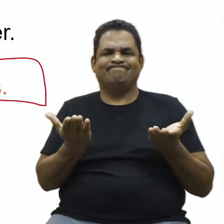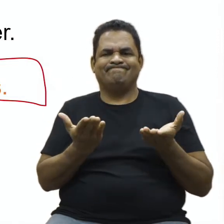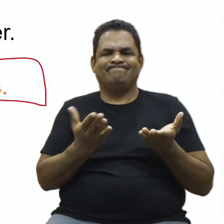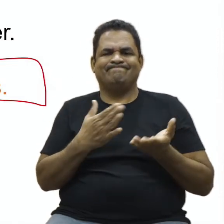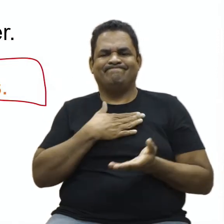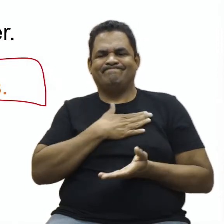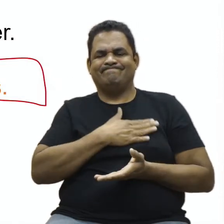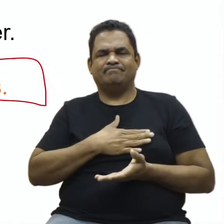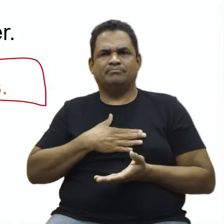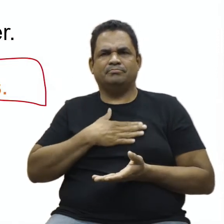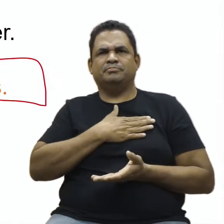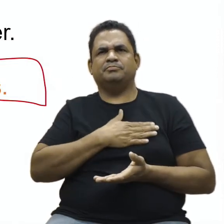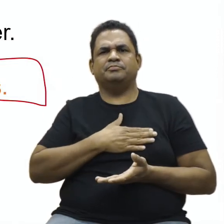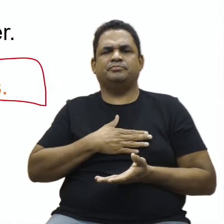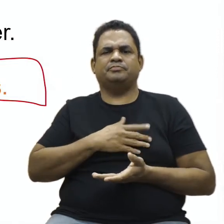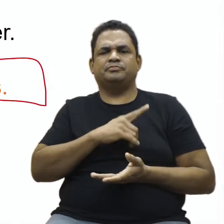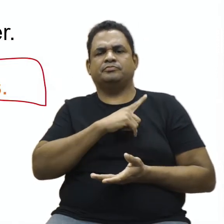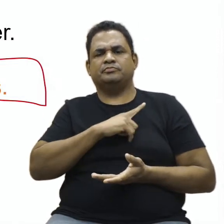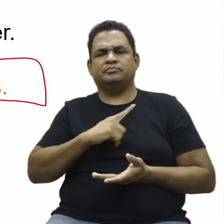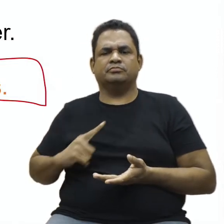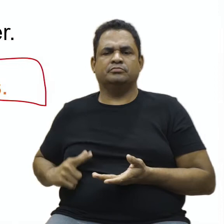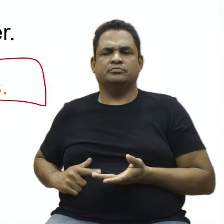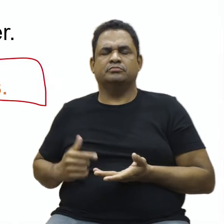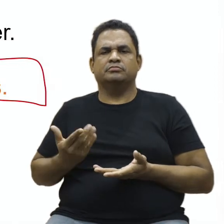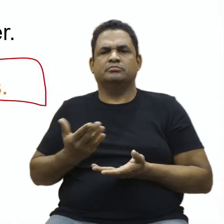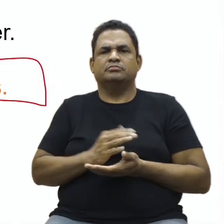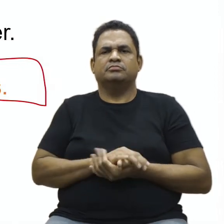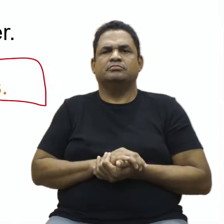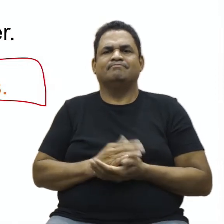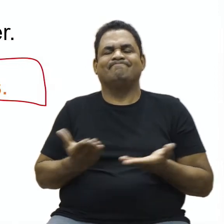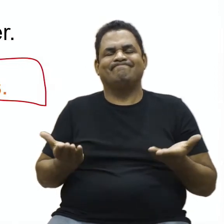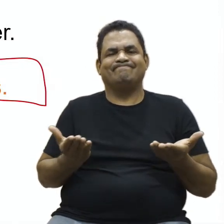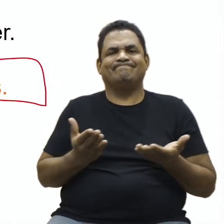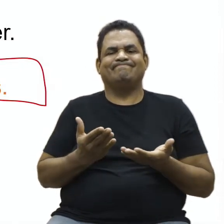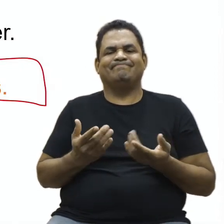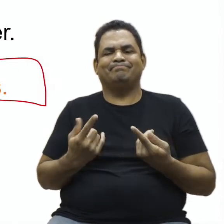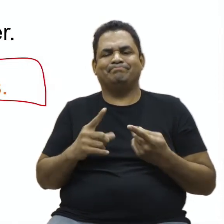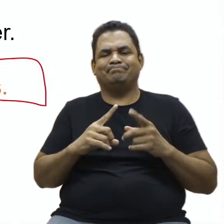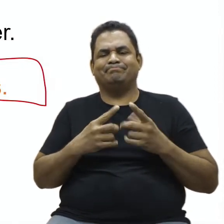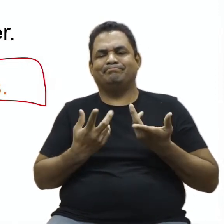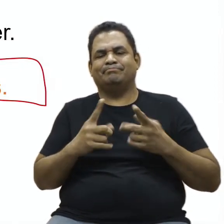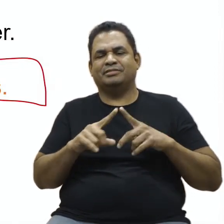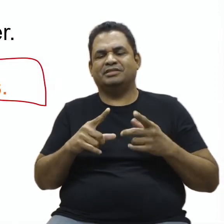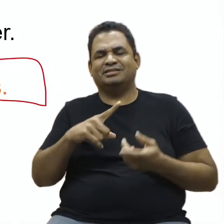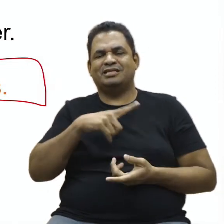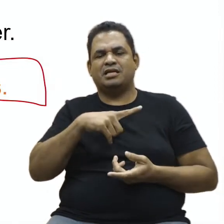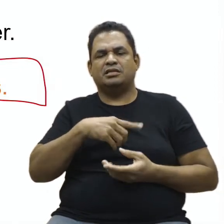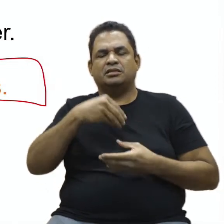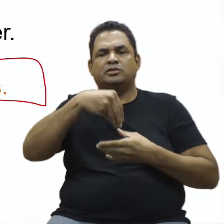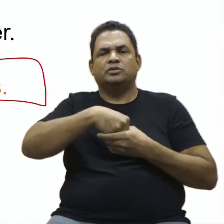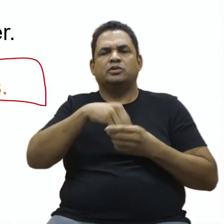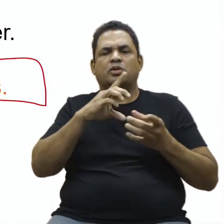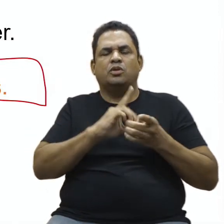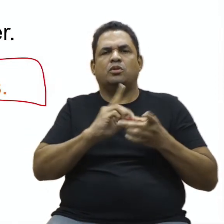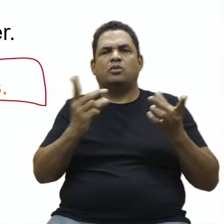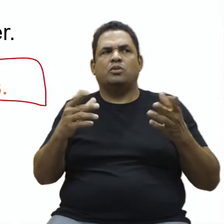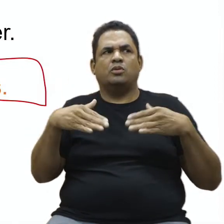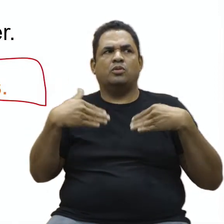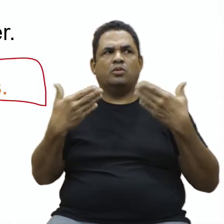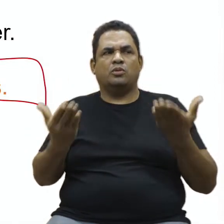gostam, né, de governantes autoritários. Por mais que a gente esteja numa democracia, mas quando se fala